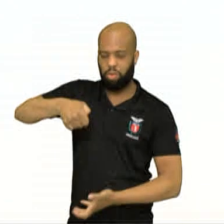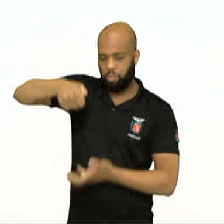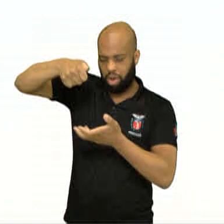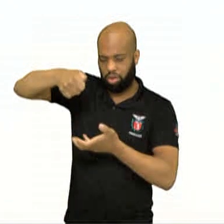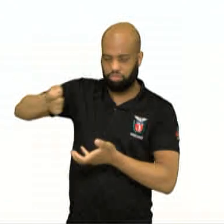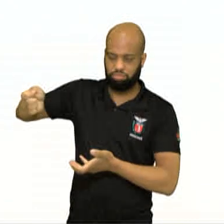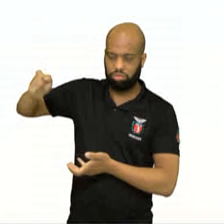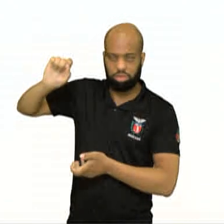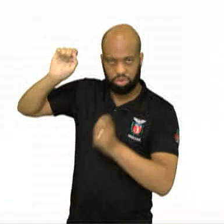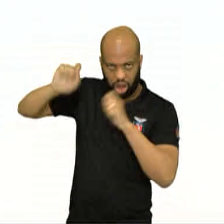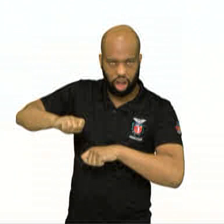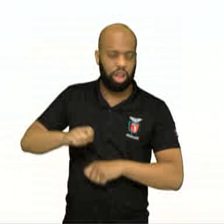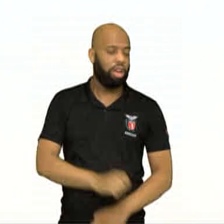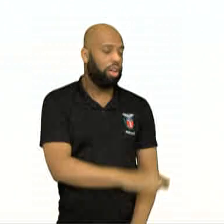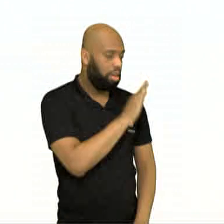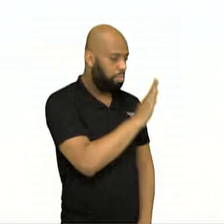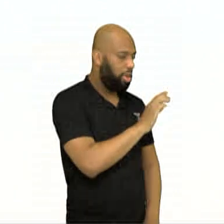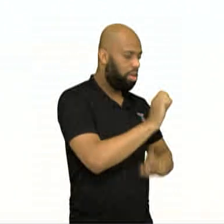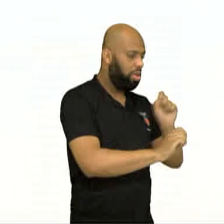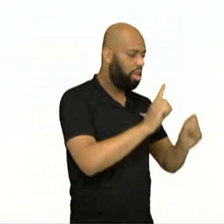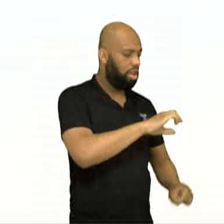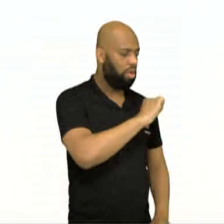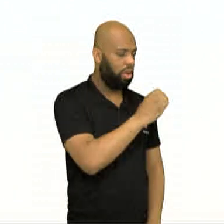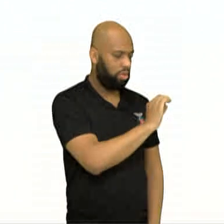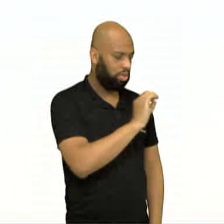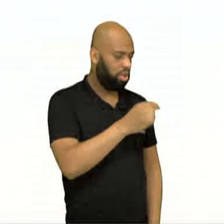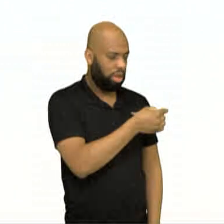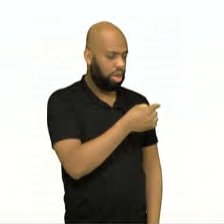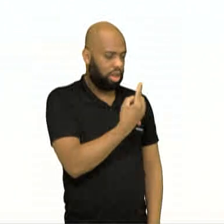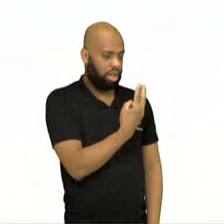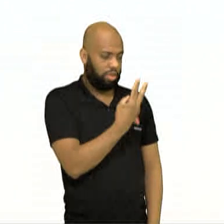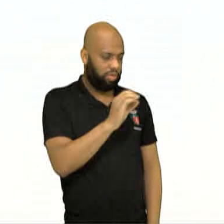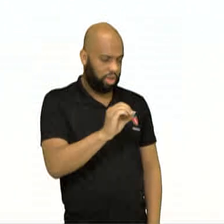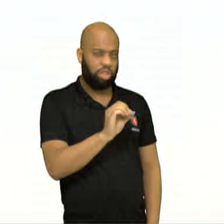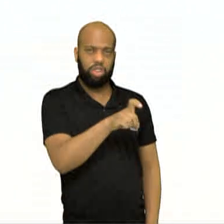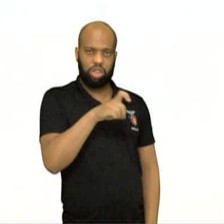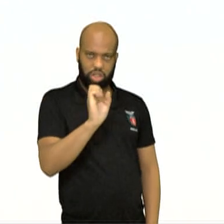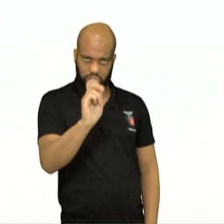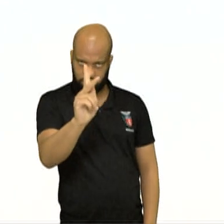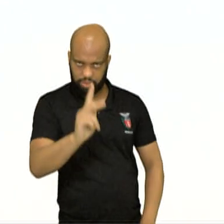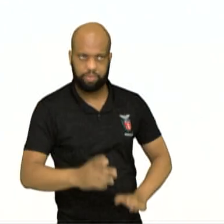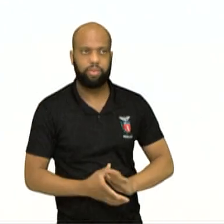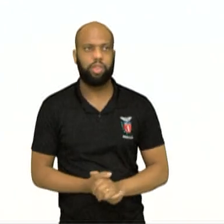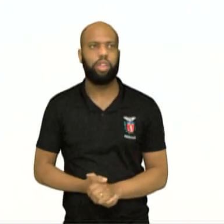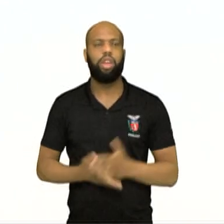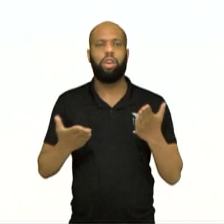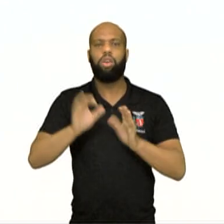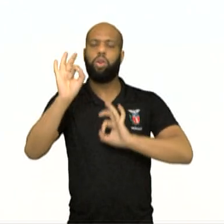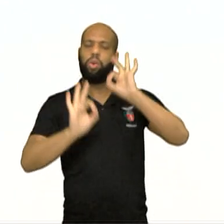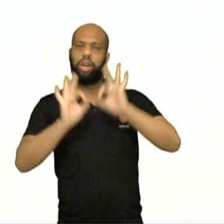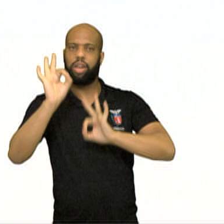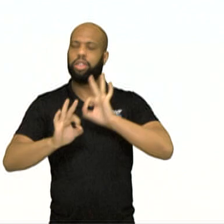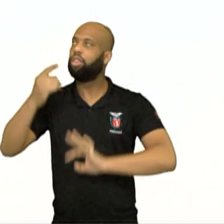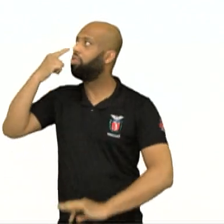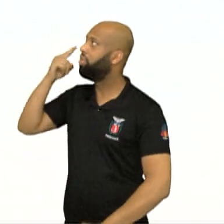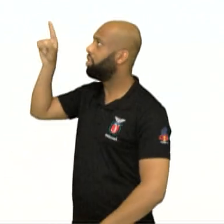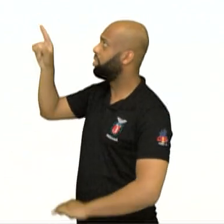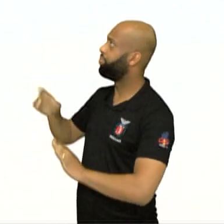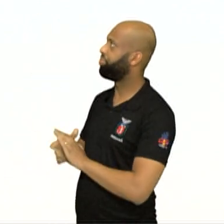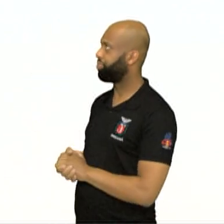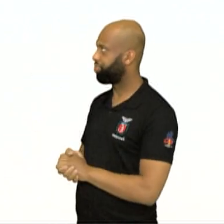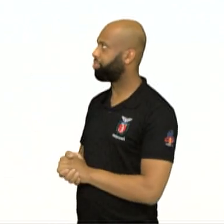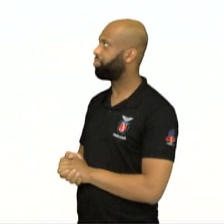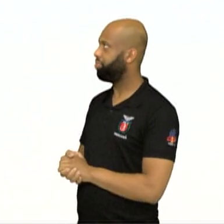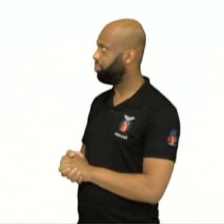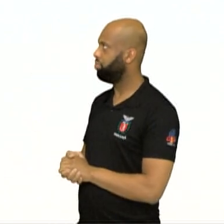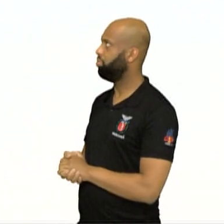descobrir. E do poço B, 800 menos 120x. Tranquilo? Montando a nossa equação. Quando